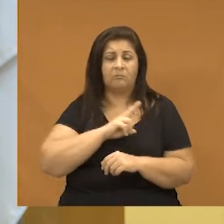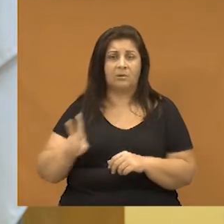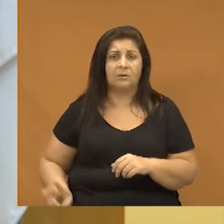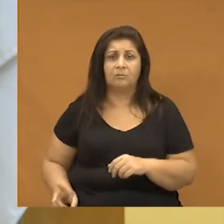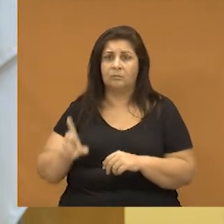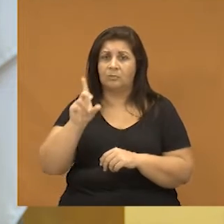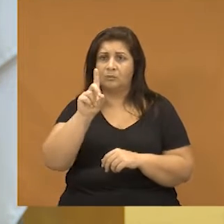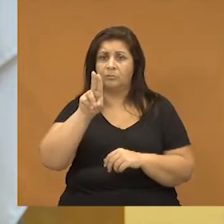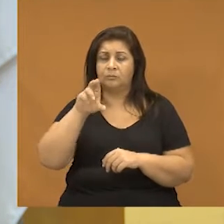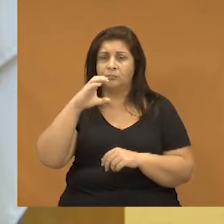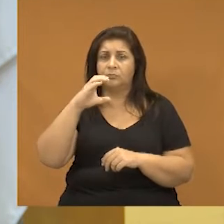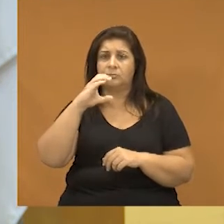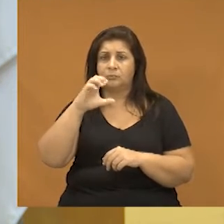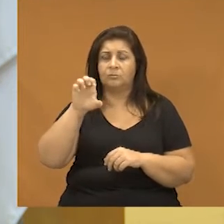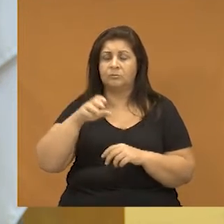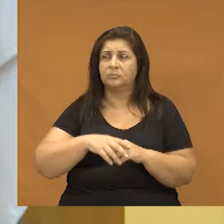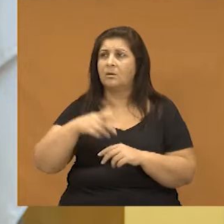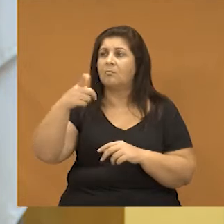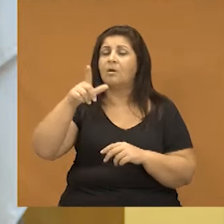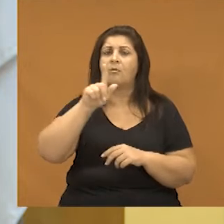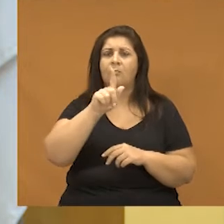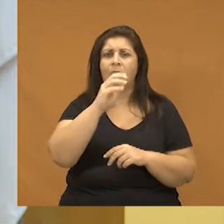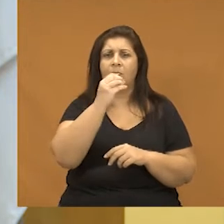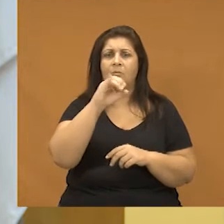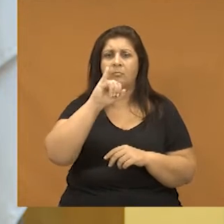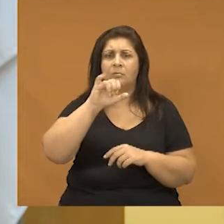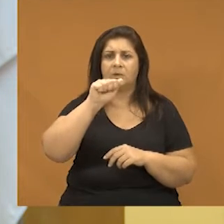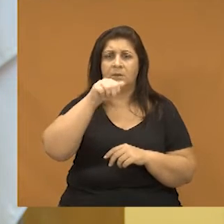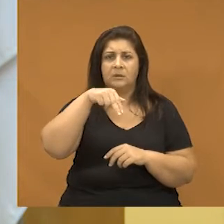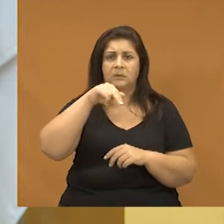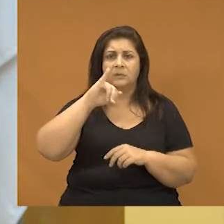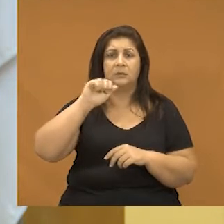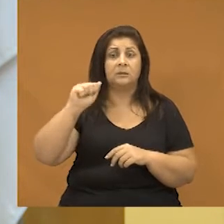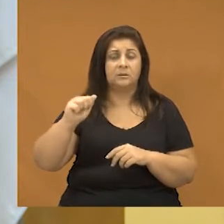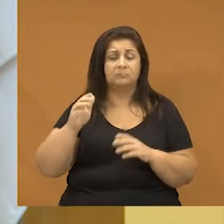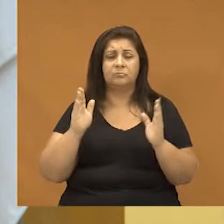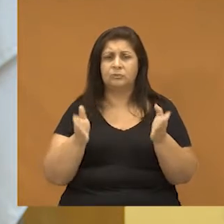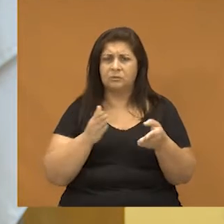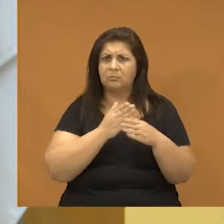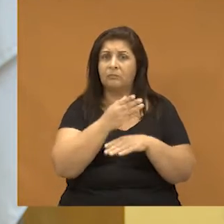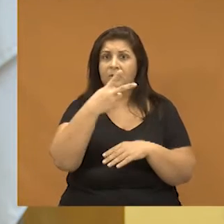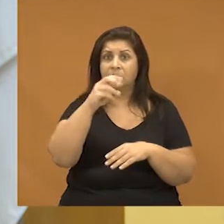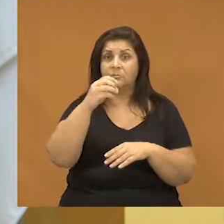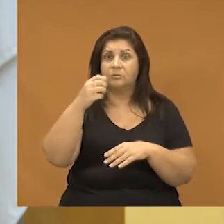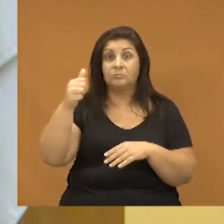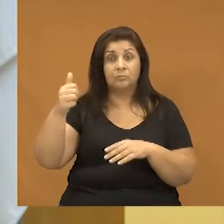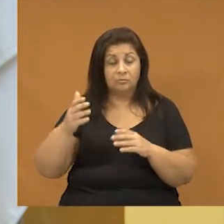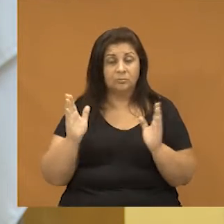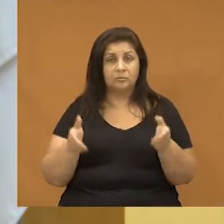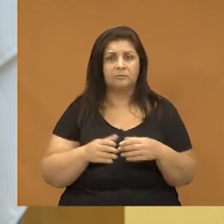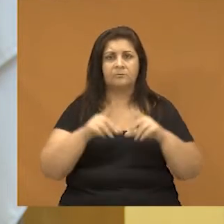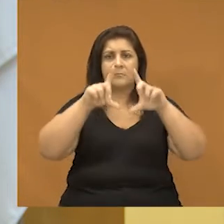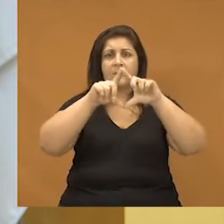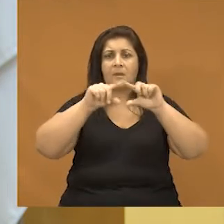em Goiânia, de autoria da vereadora Tatiana Lemos, em 2011. Foi aprovado em